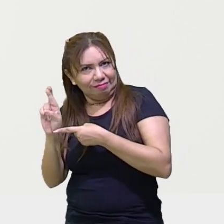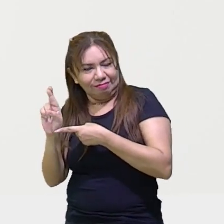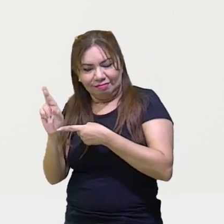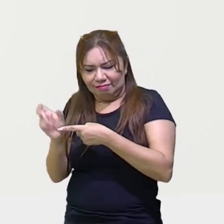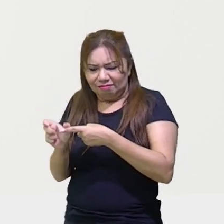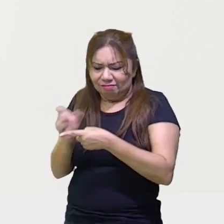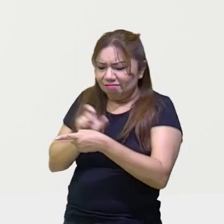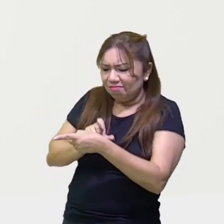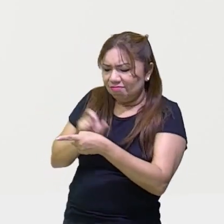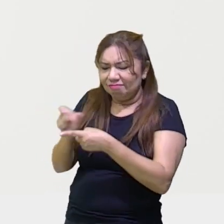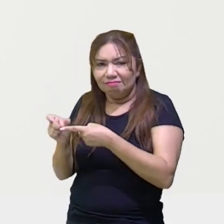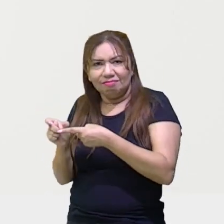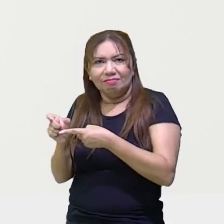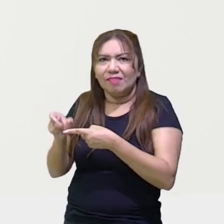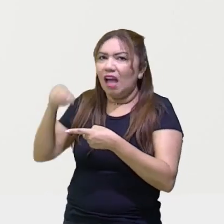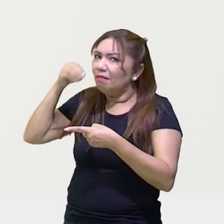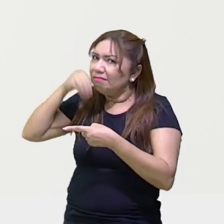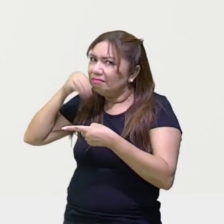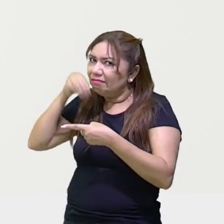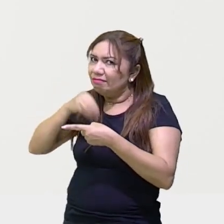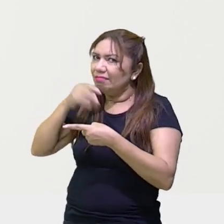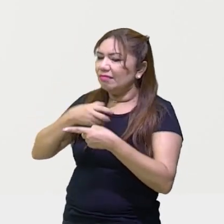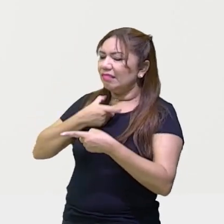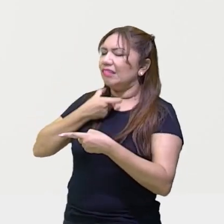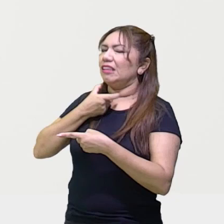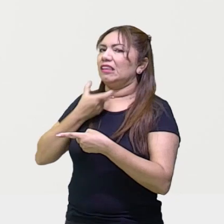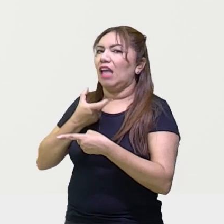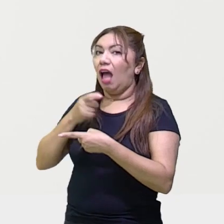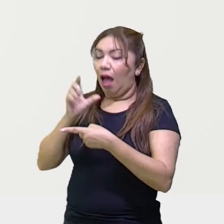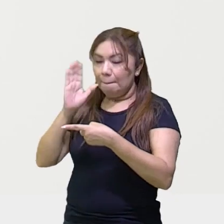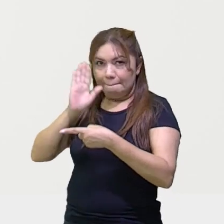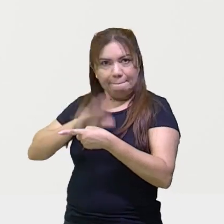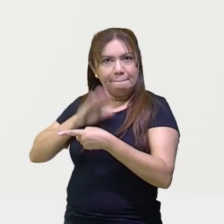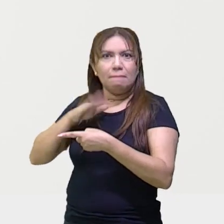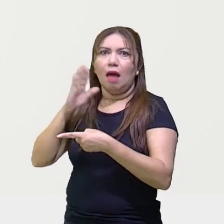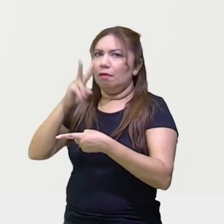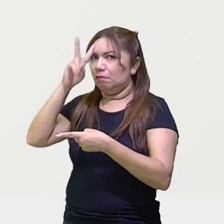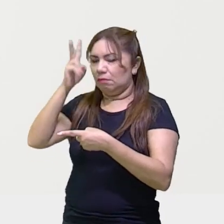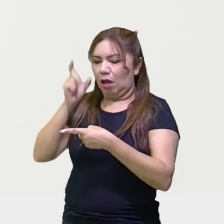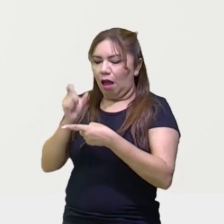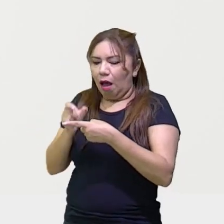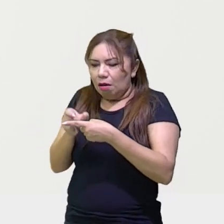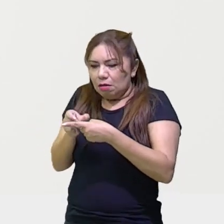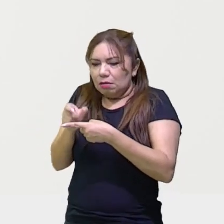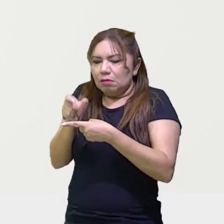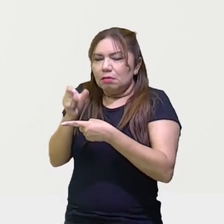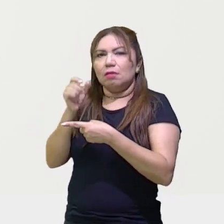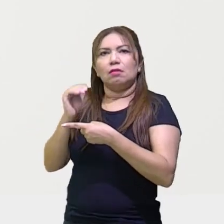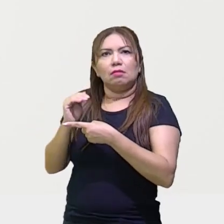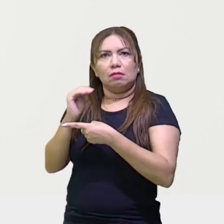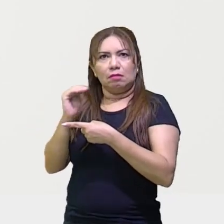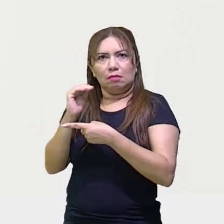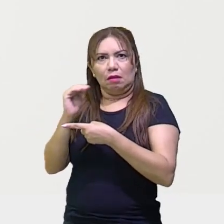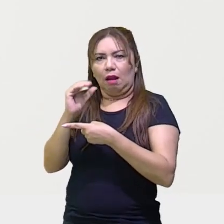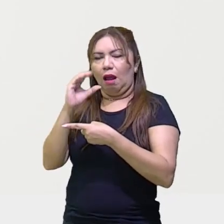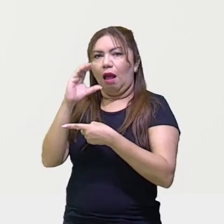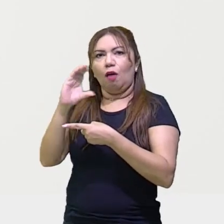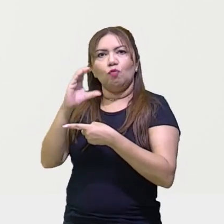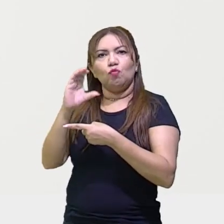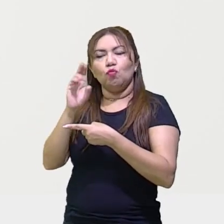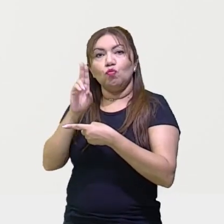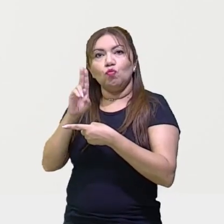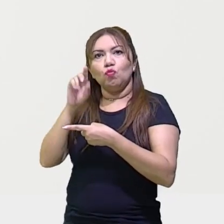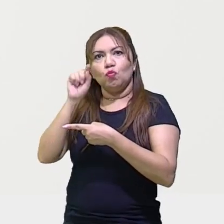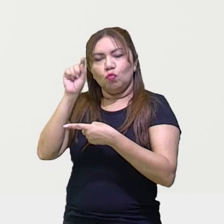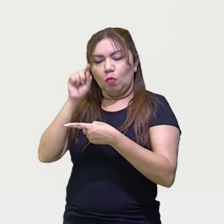que são as sílabas mais fracas. A mais forte, eu sempre estou sinalizando ela como a mais alta aqui. Ela